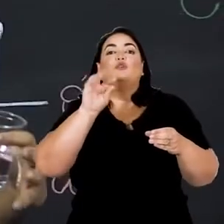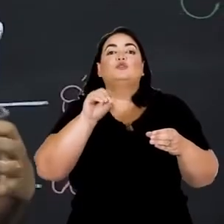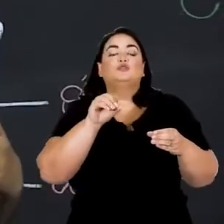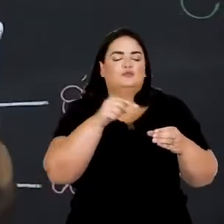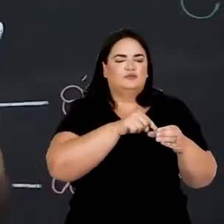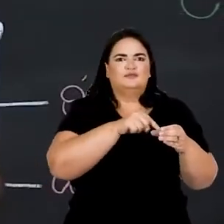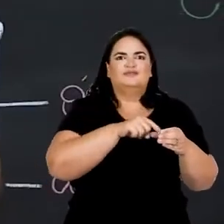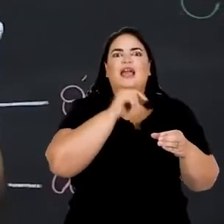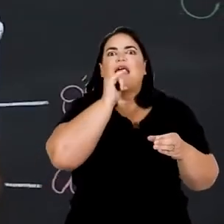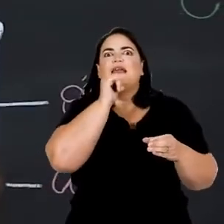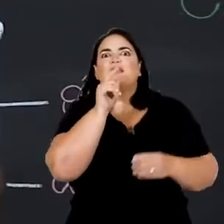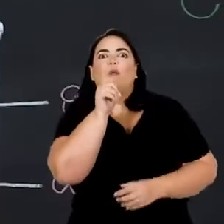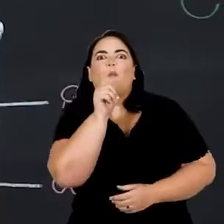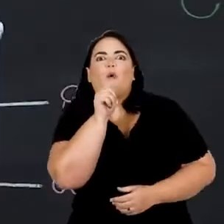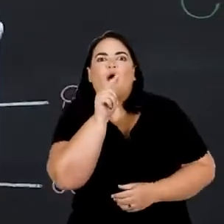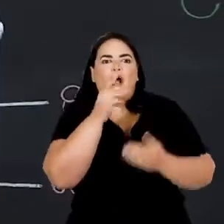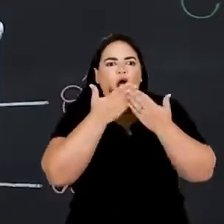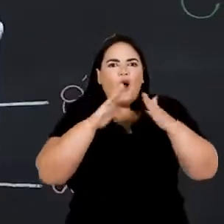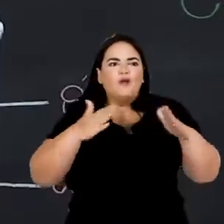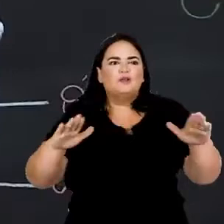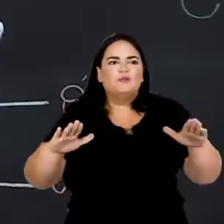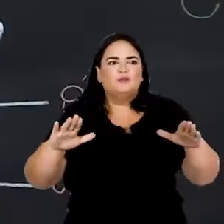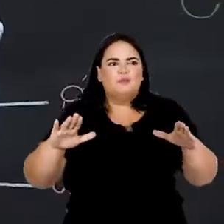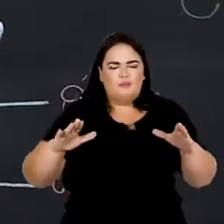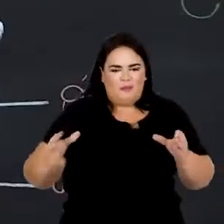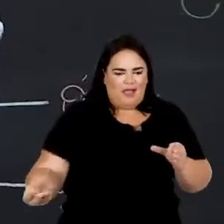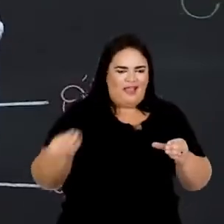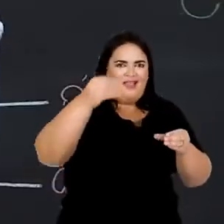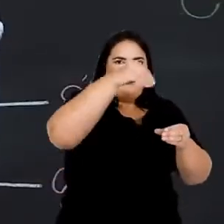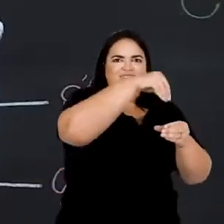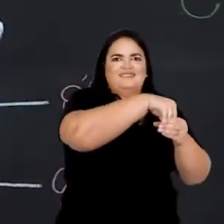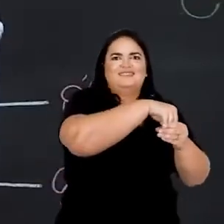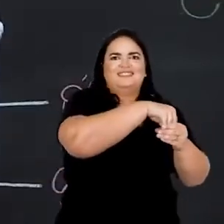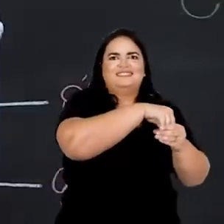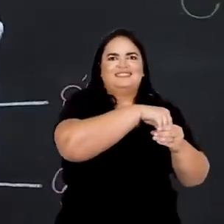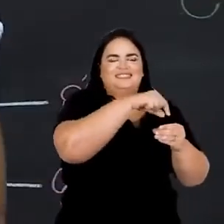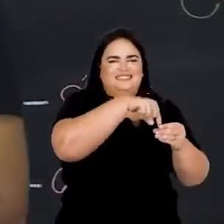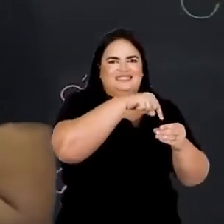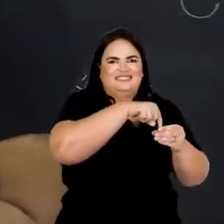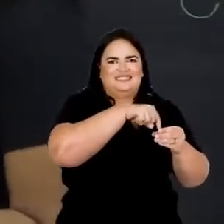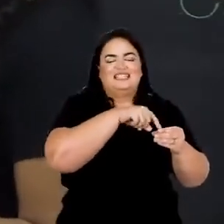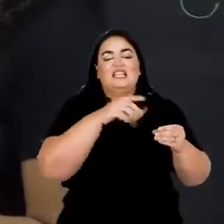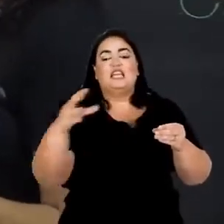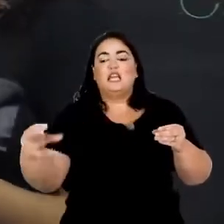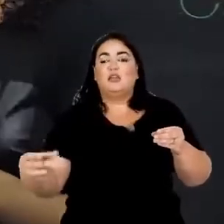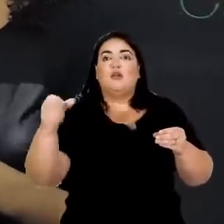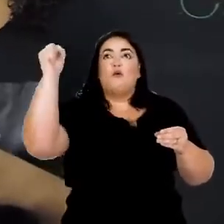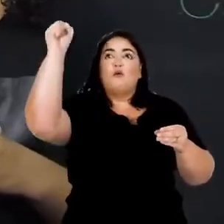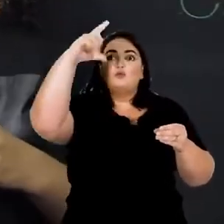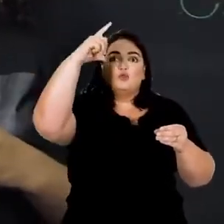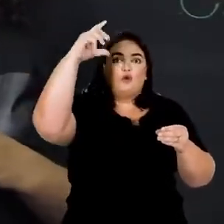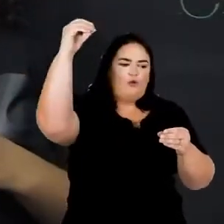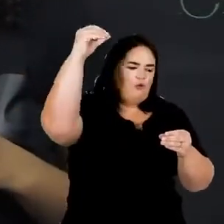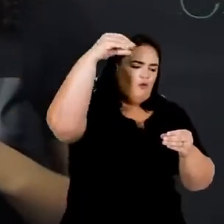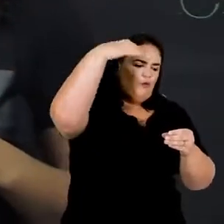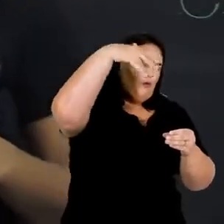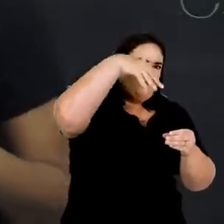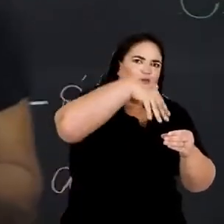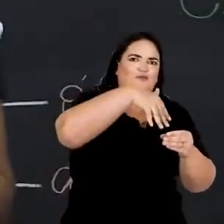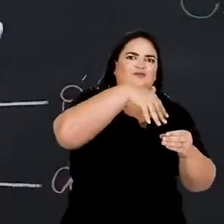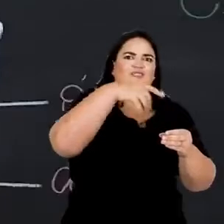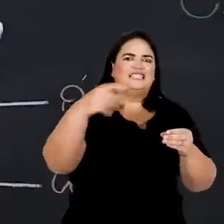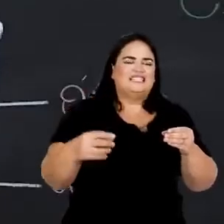do mar, a água é o meu solvente e o sal é o meu soluto, formando então uma mistura homogênea,